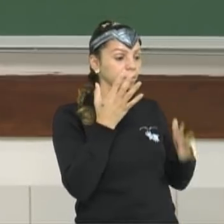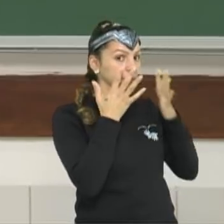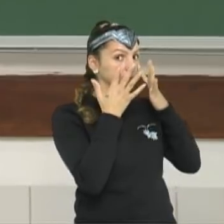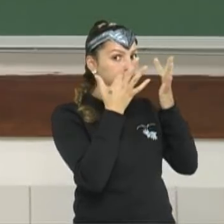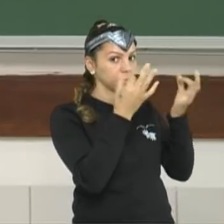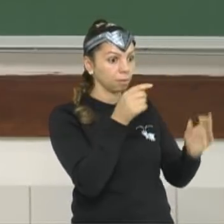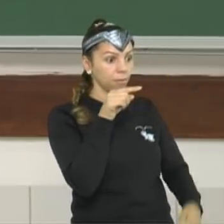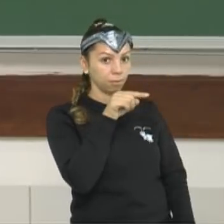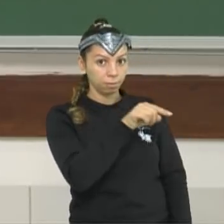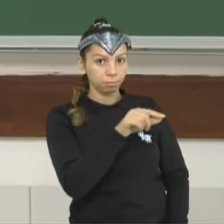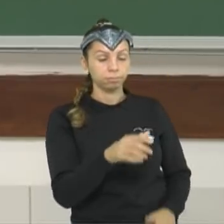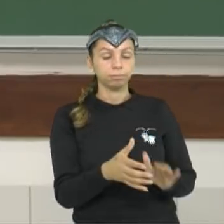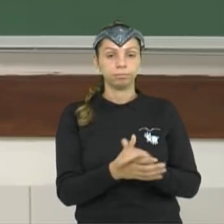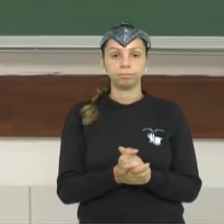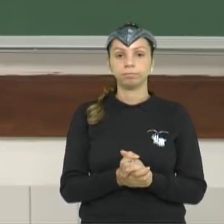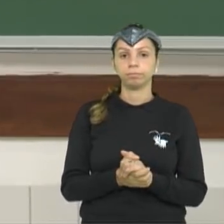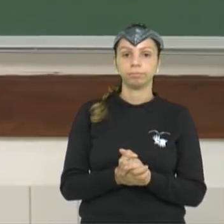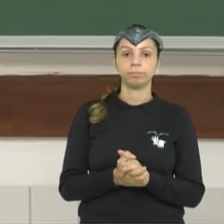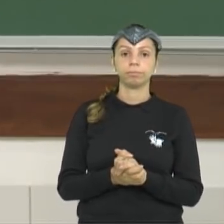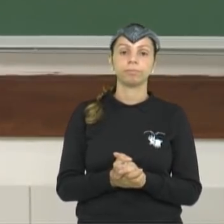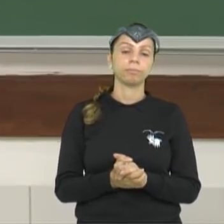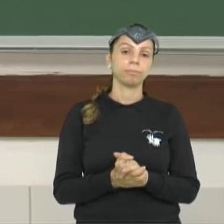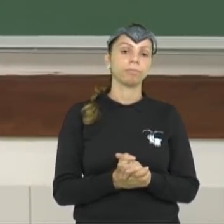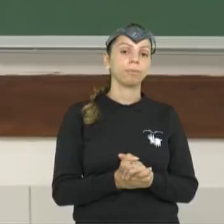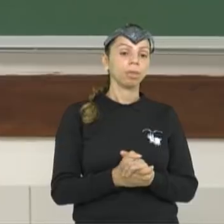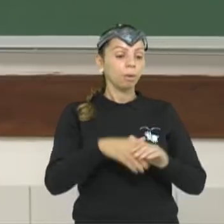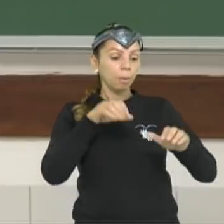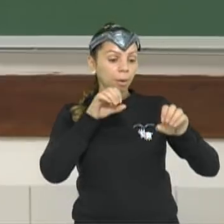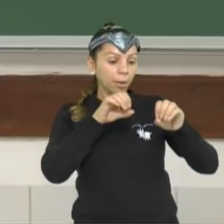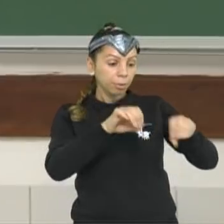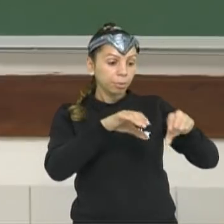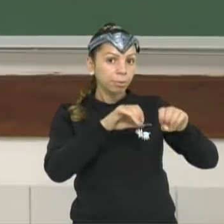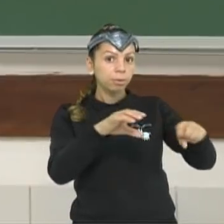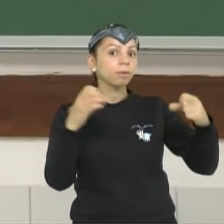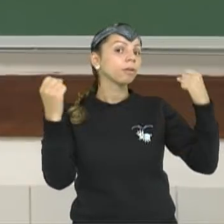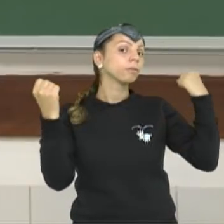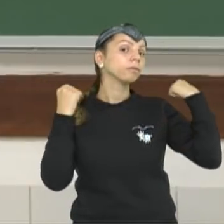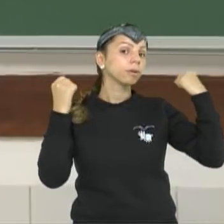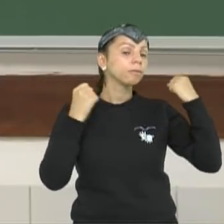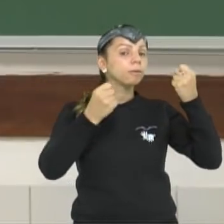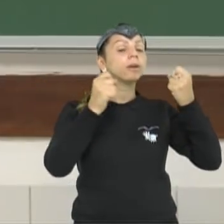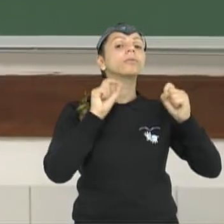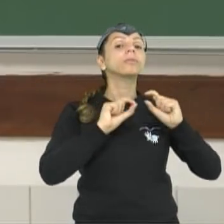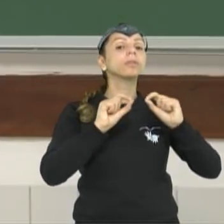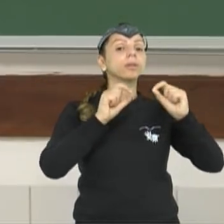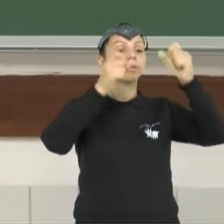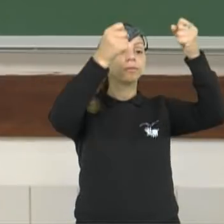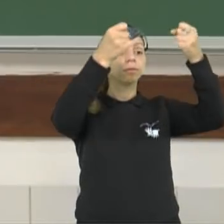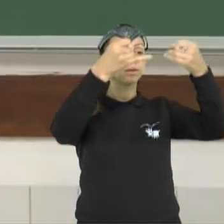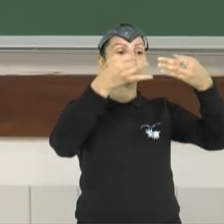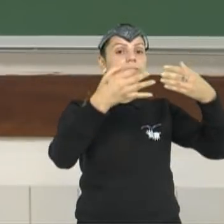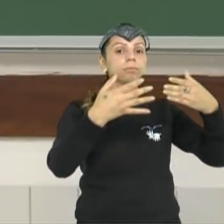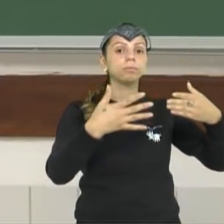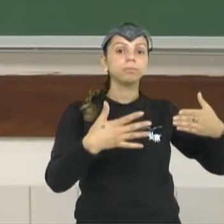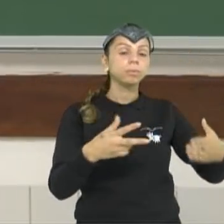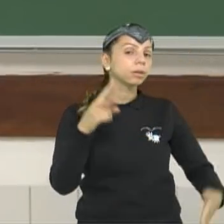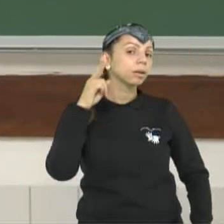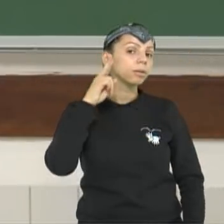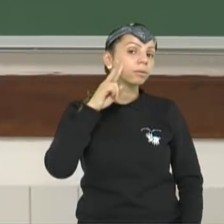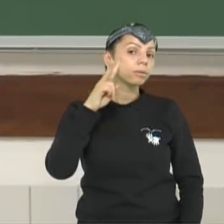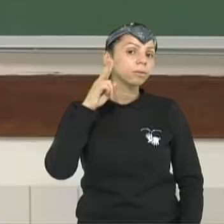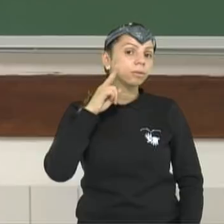atenção. A aulinha lá de educação física vai explicar, vai mostrar para